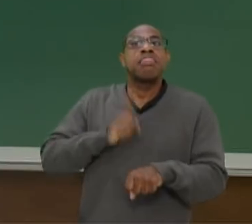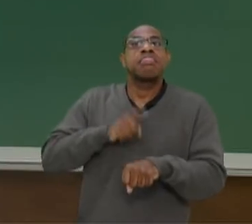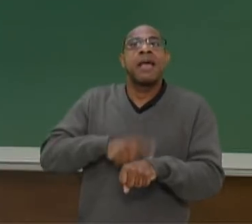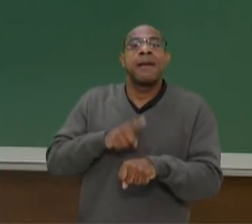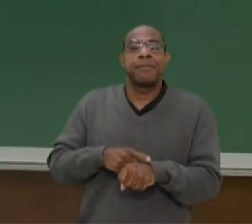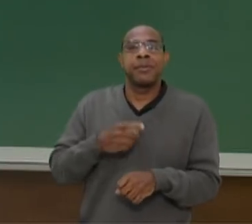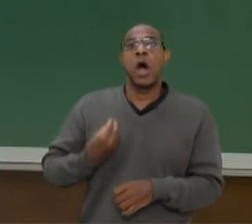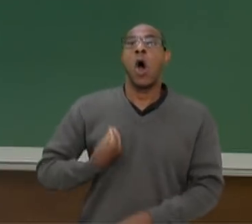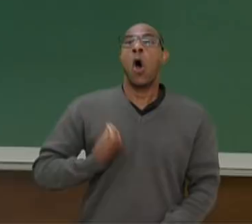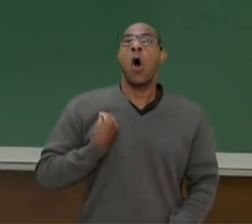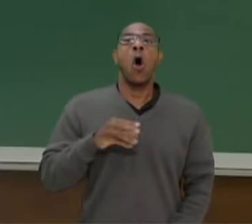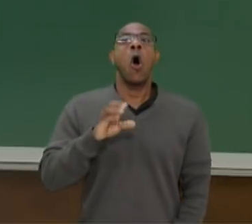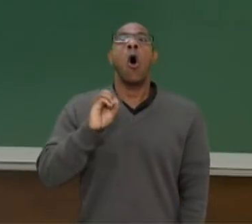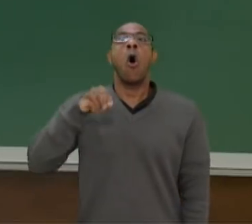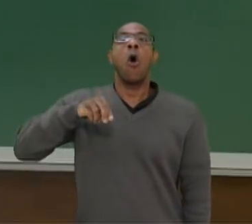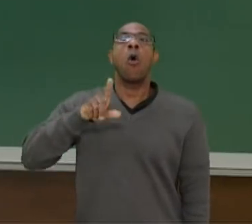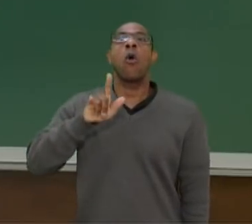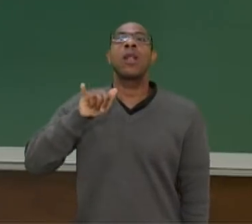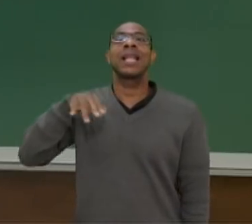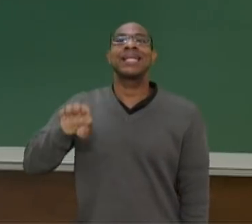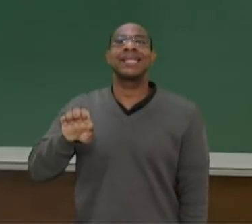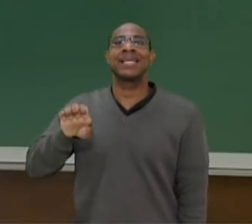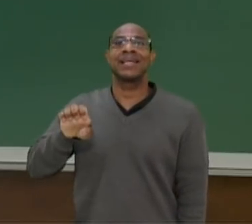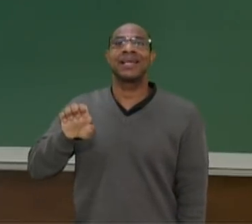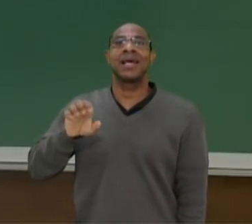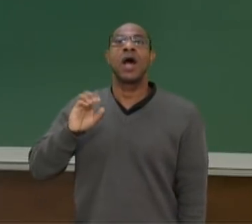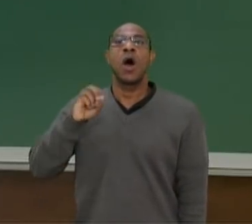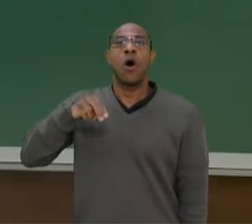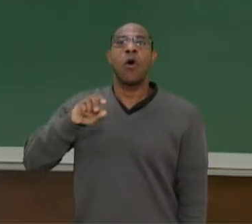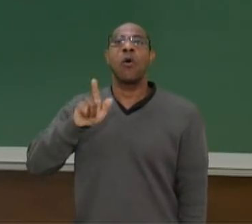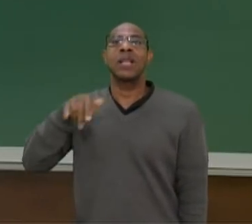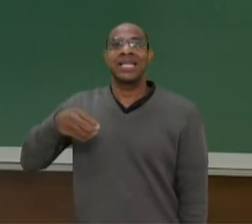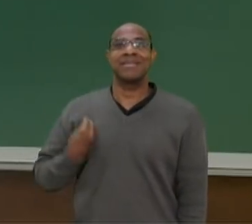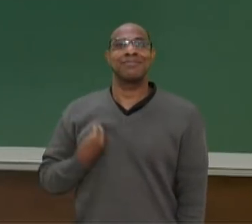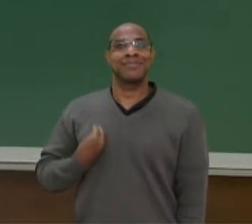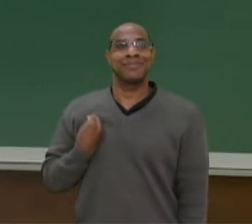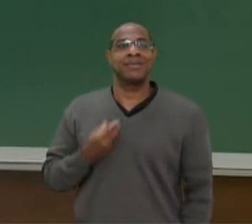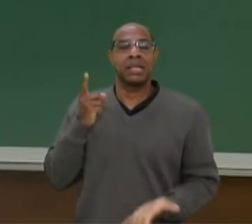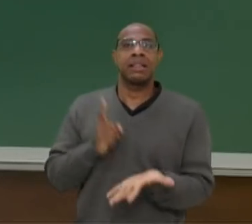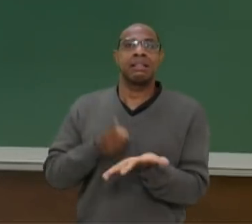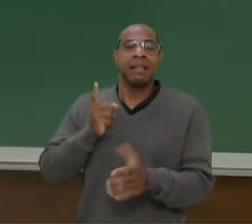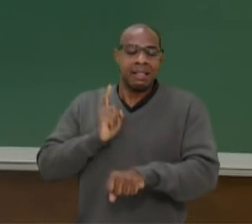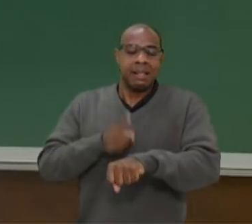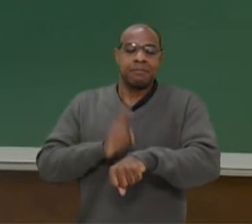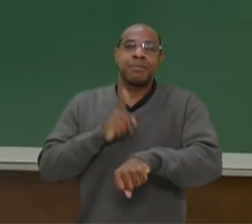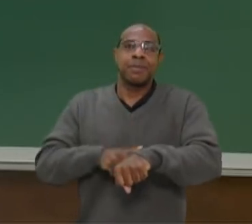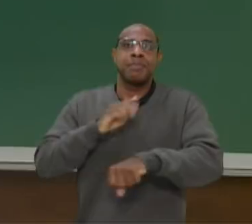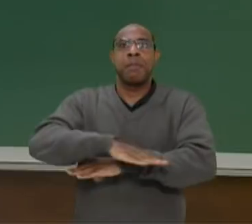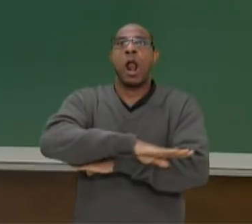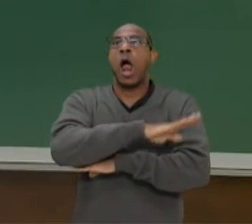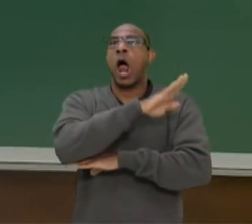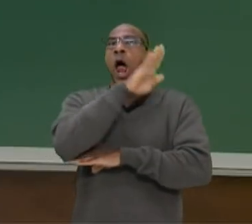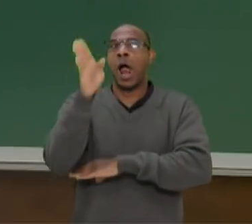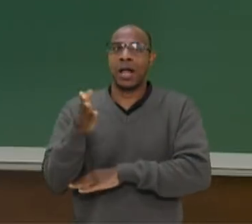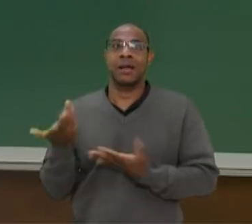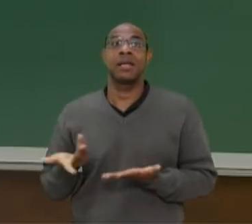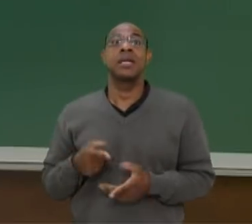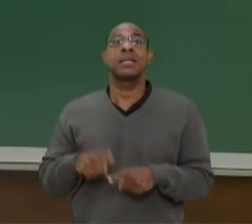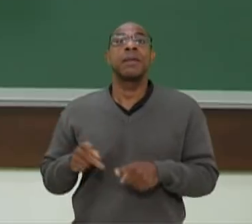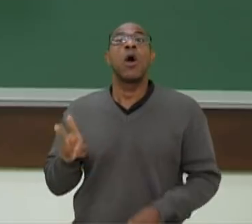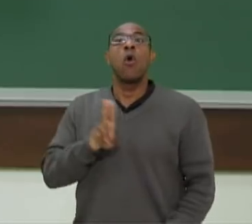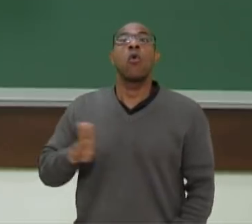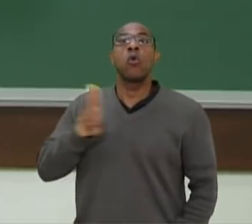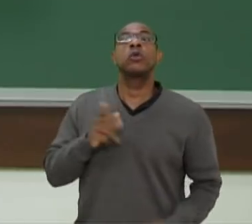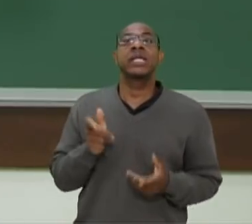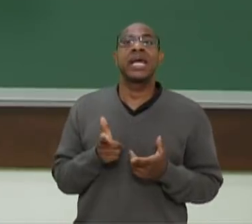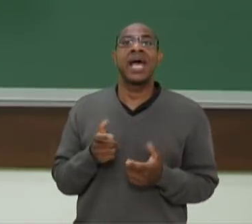tempo online, conectado. Instabilidade de humor quando o uso da internet está limitado. Por exemplo,